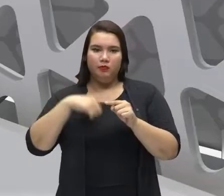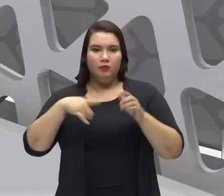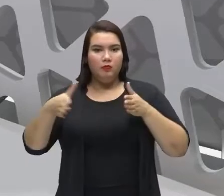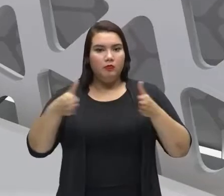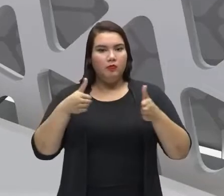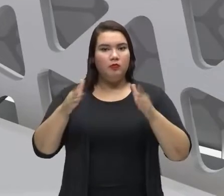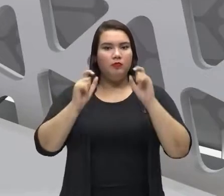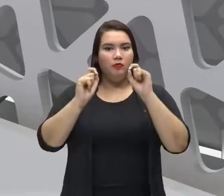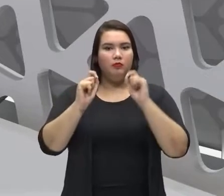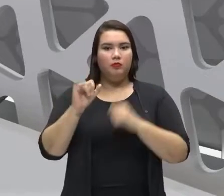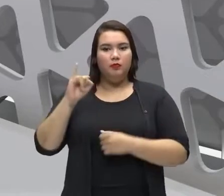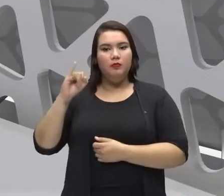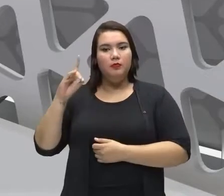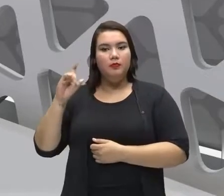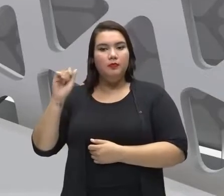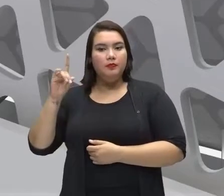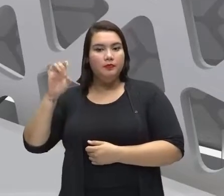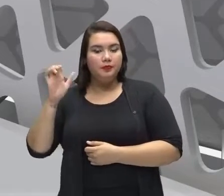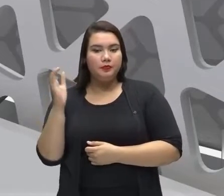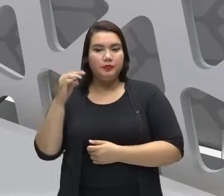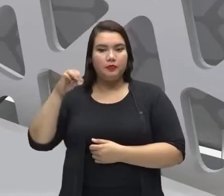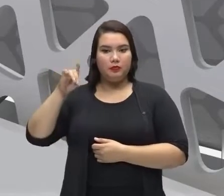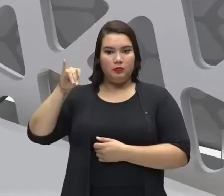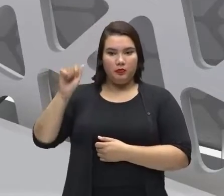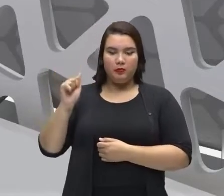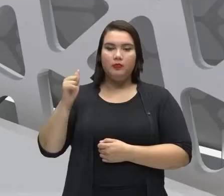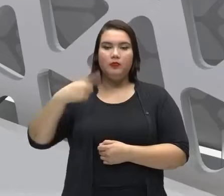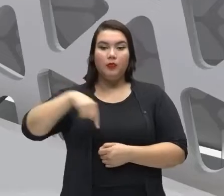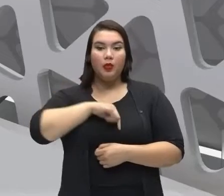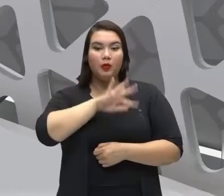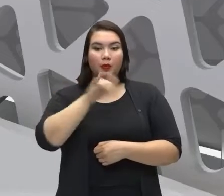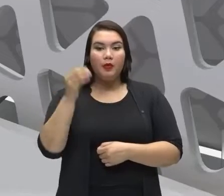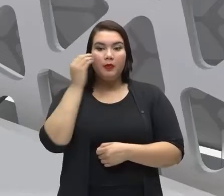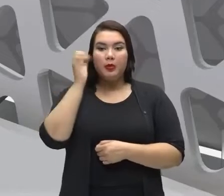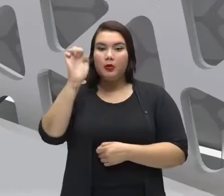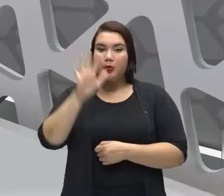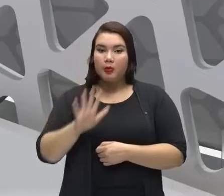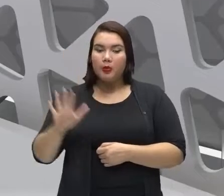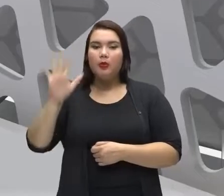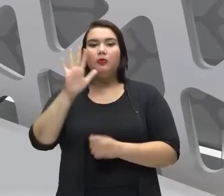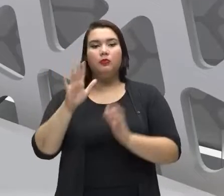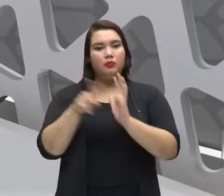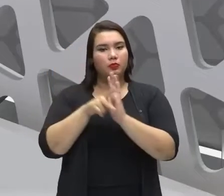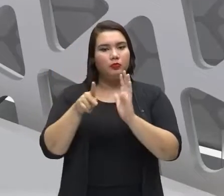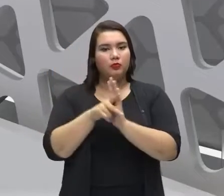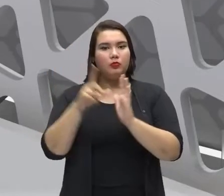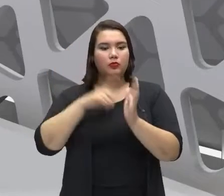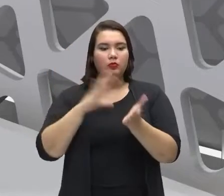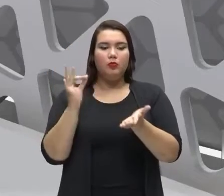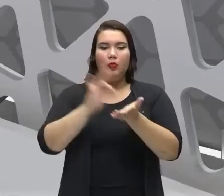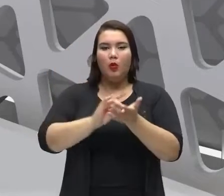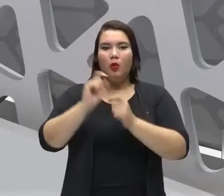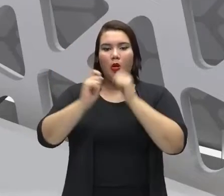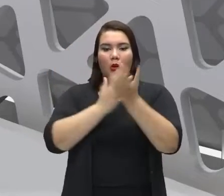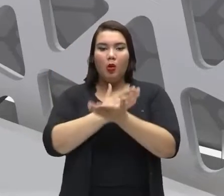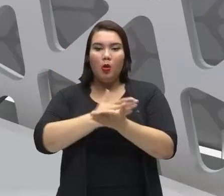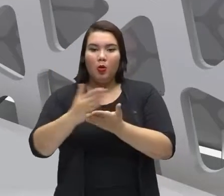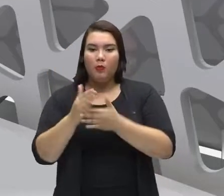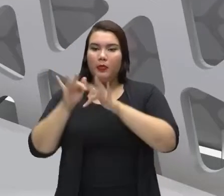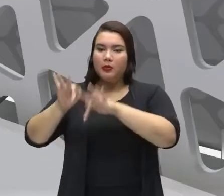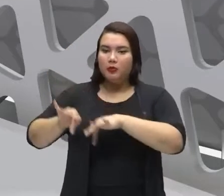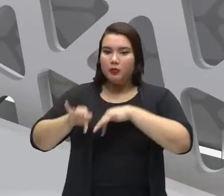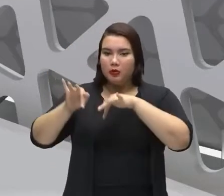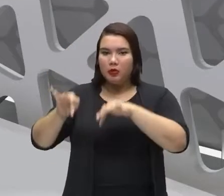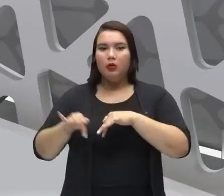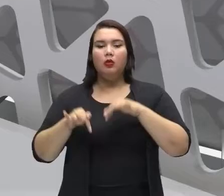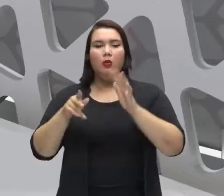período da Idade Média, um período em que nós vamos ver lá na Europa a consolidação do feudalismo e o fortalecimento do